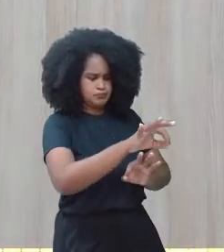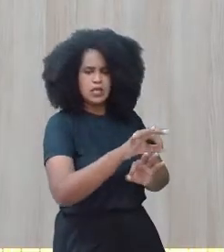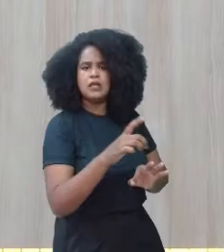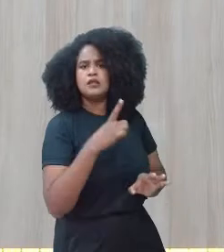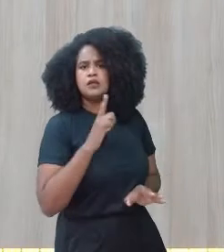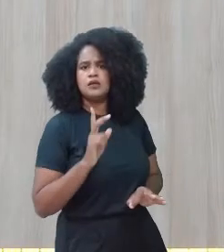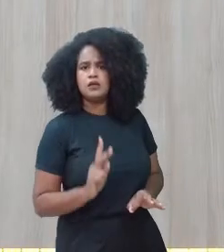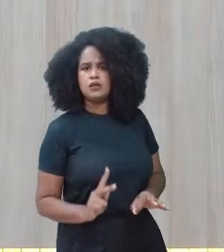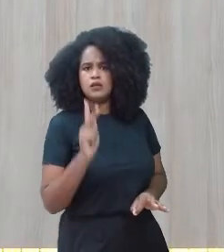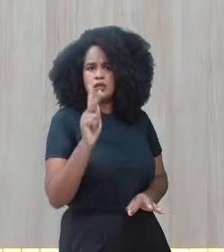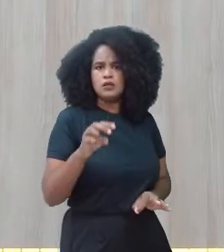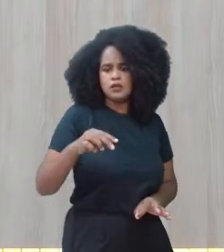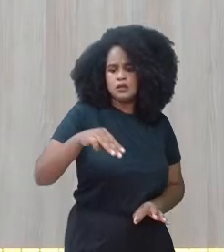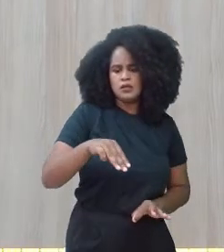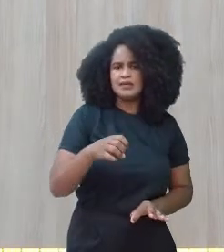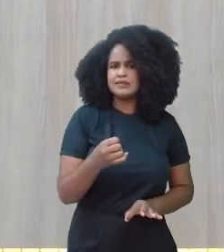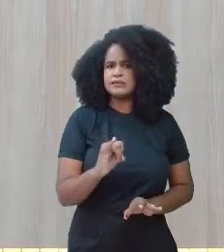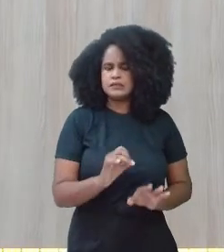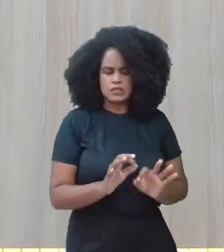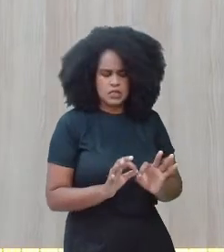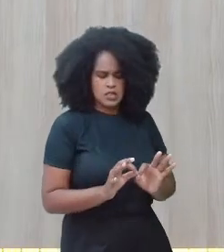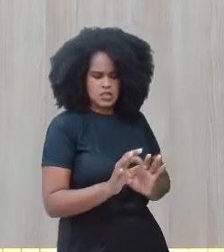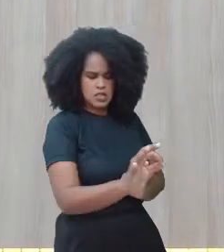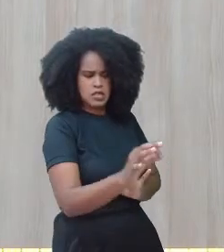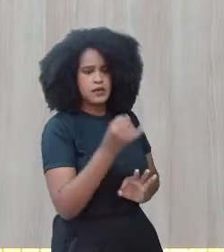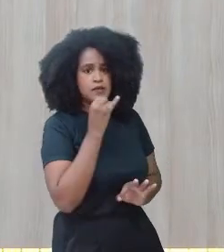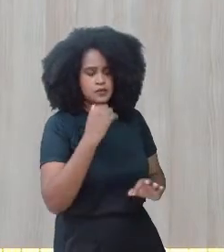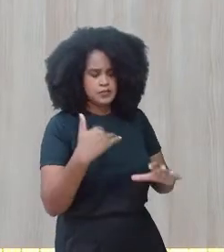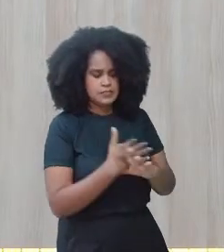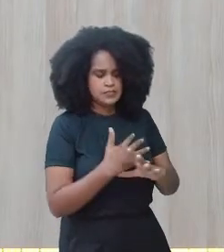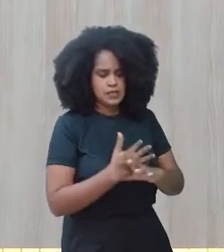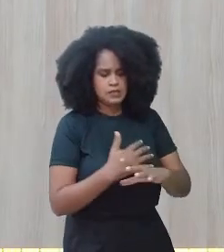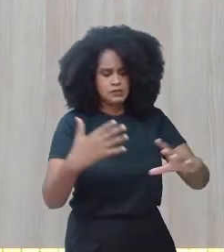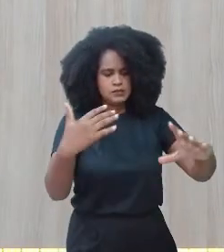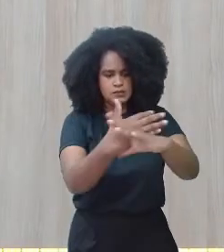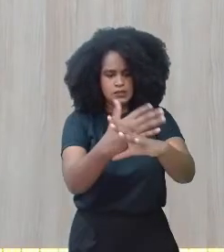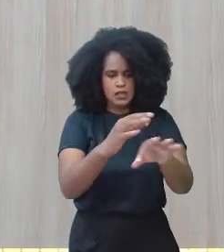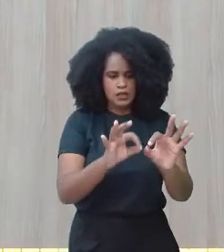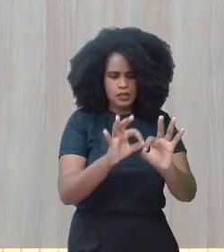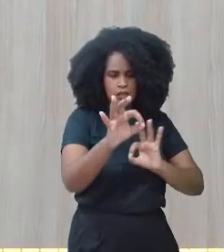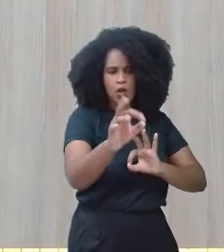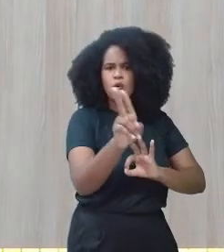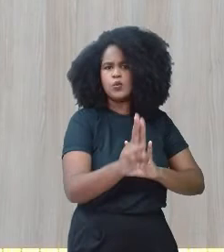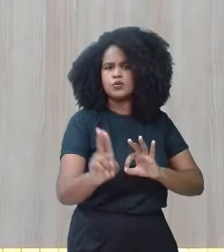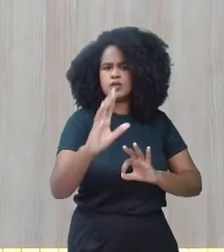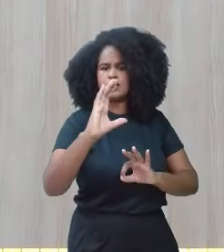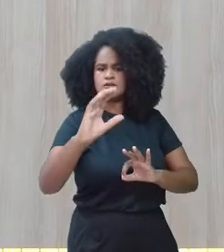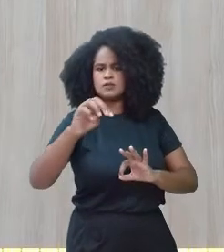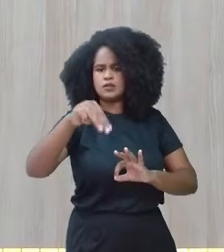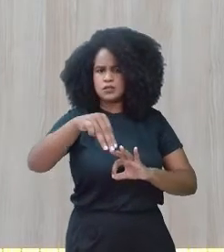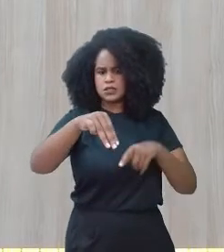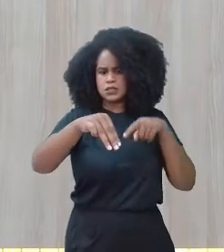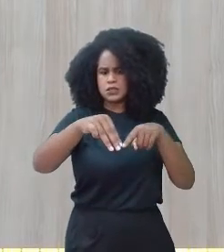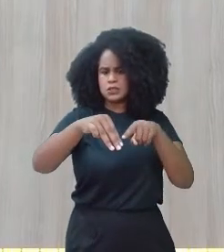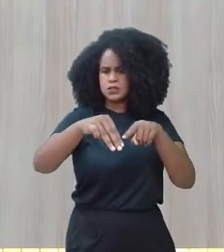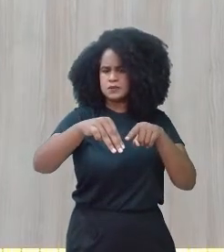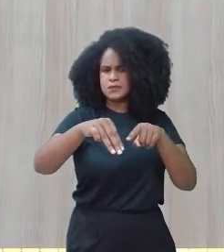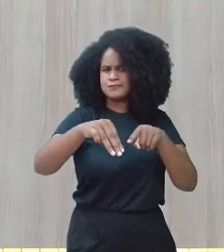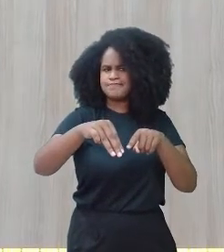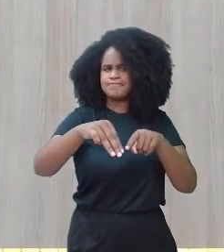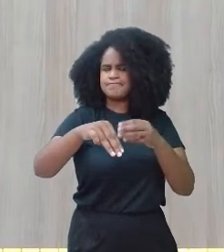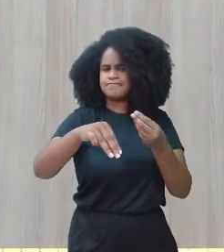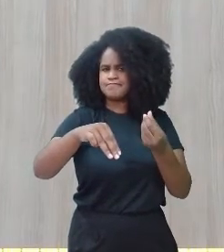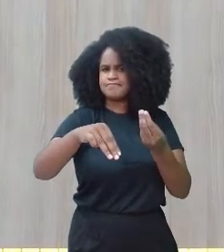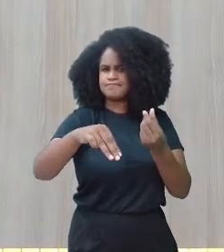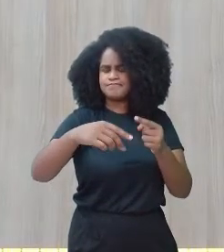né? Se eu fosse medir isso, a distância entre as cidades com centímetro, por exemplo, que também é outra coisa que a gente escuta muito,